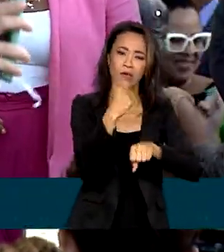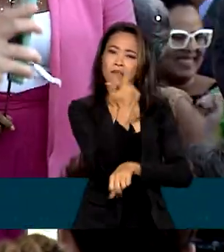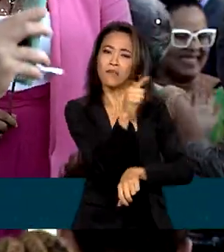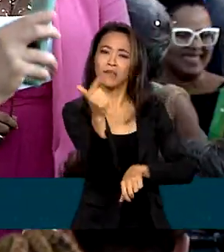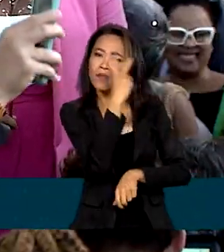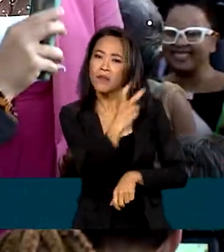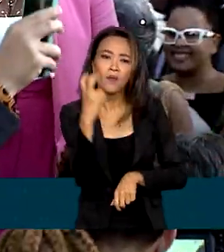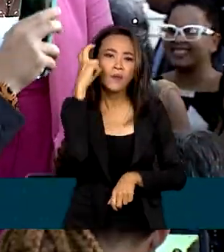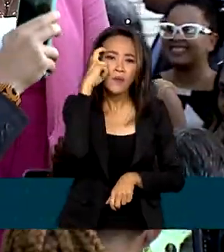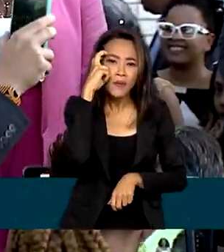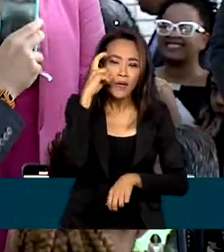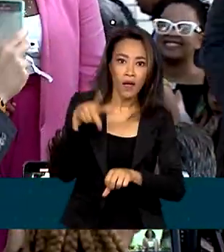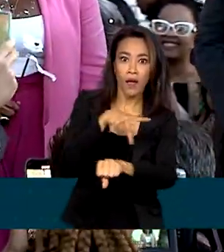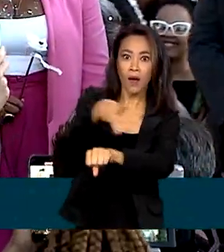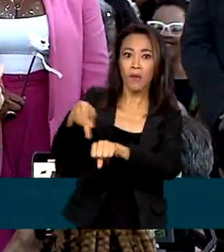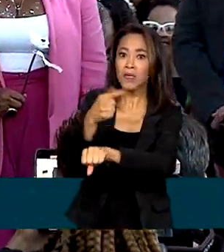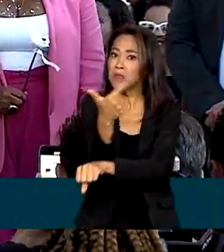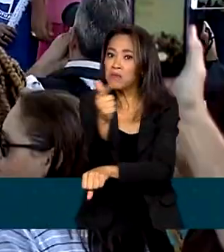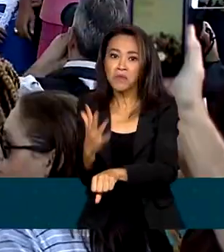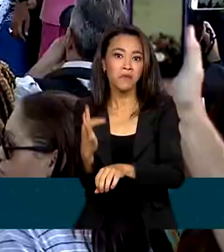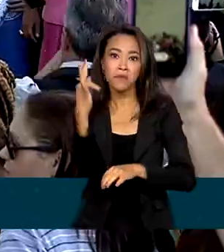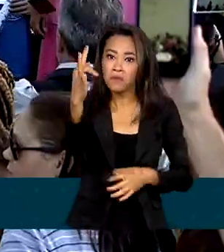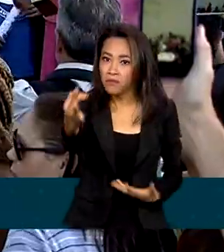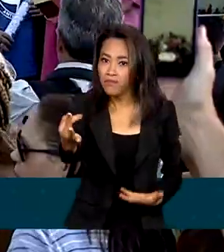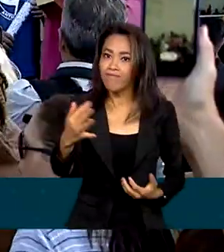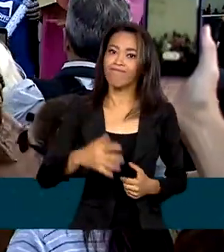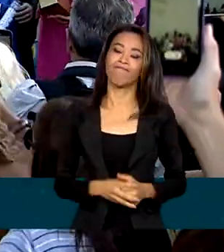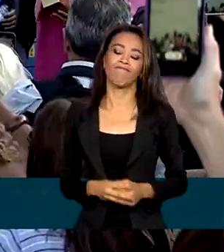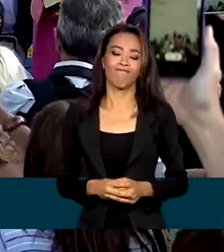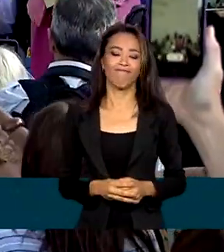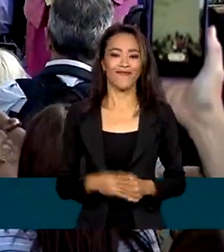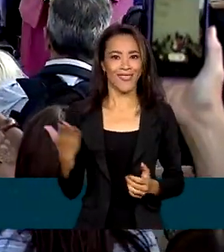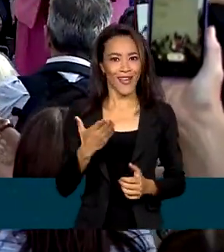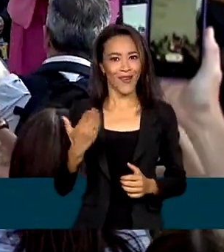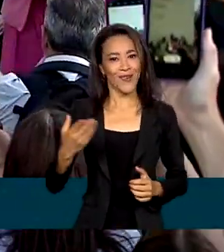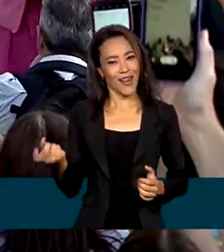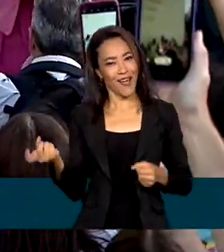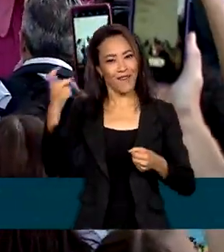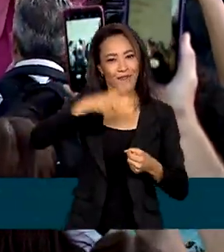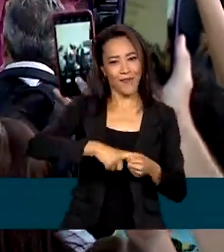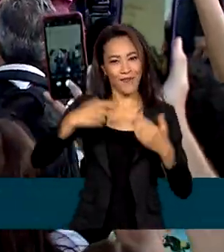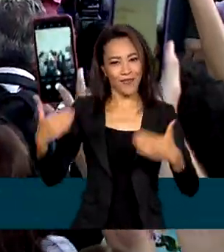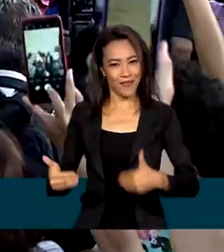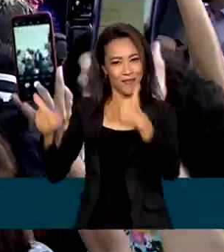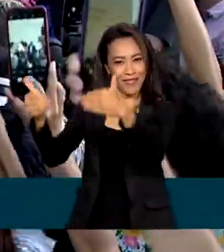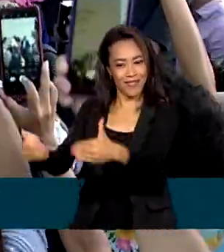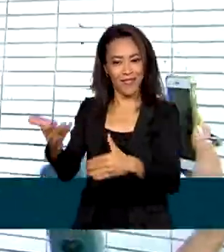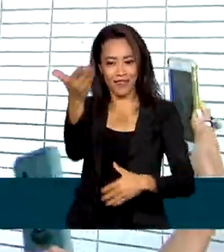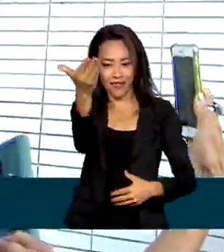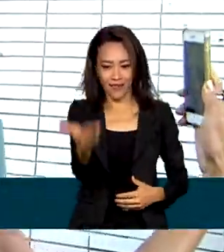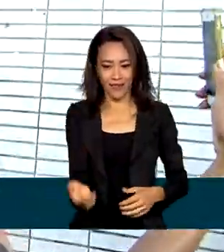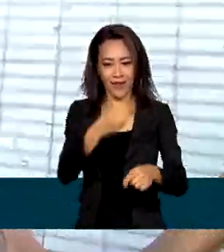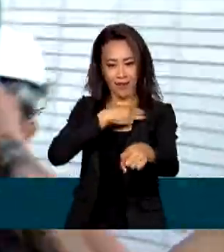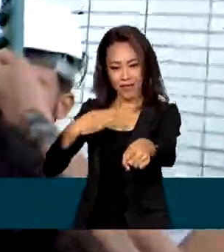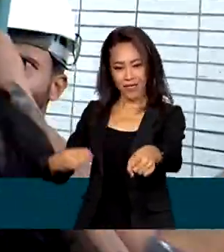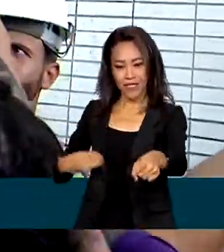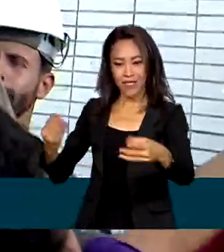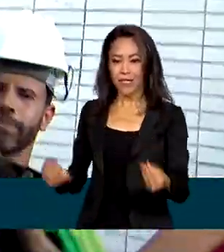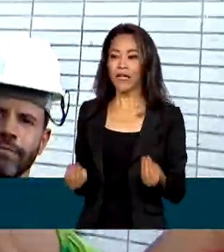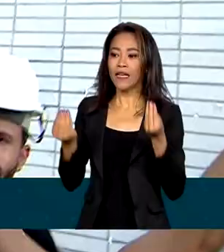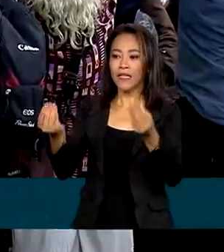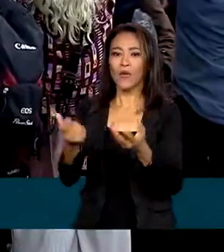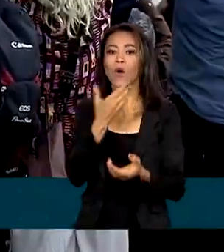cultura é um país que não tem futuro. E para marcar o retorno da pasta, a ministra Margarete Menezes entregou